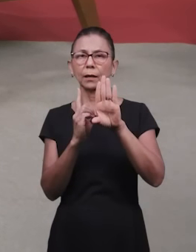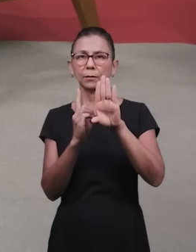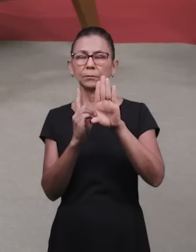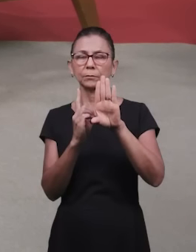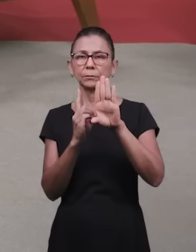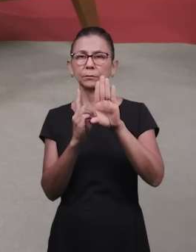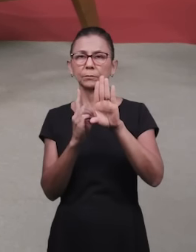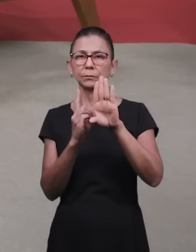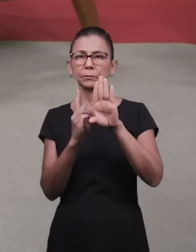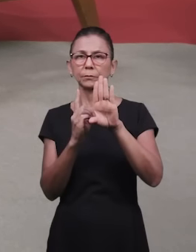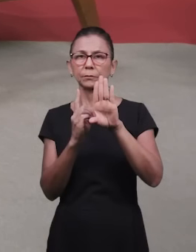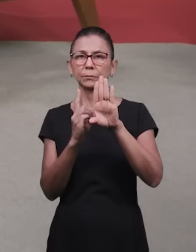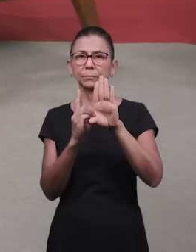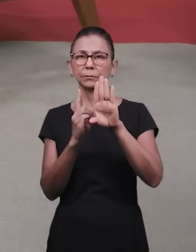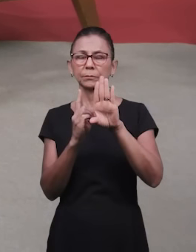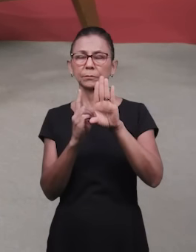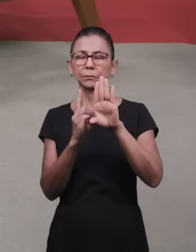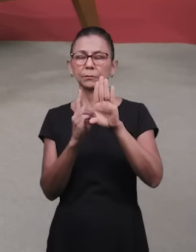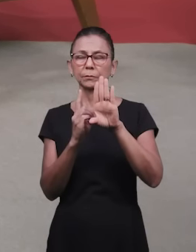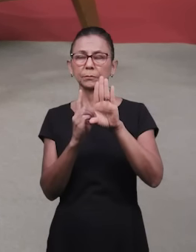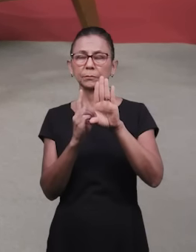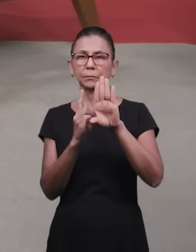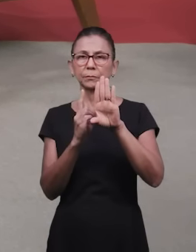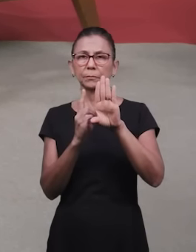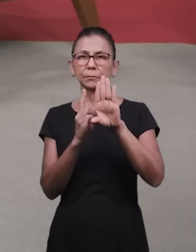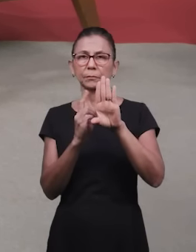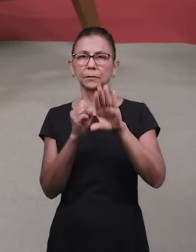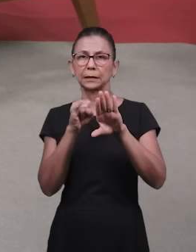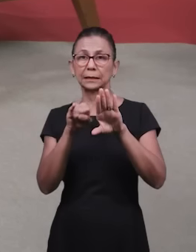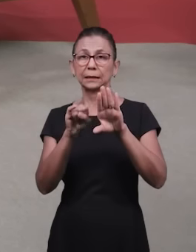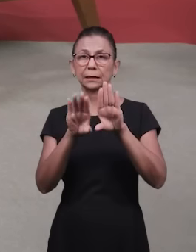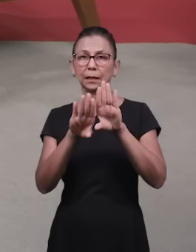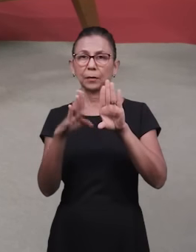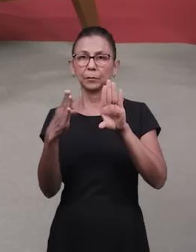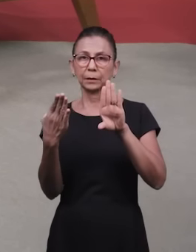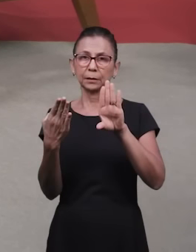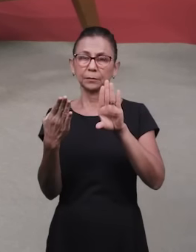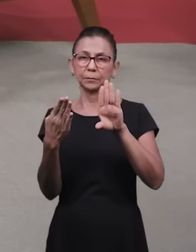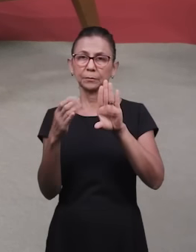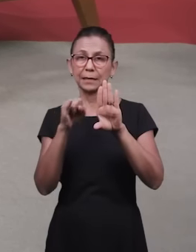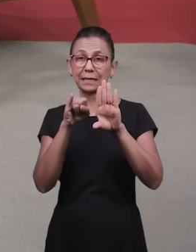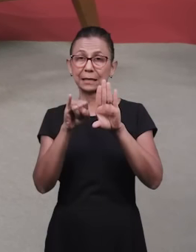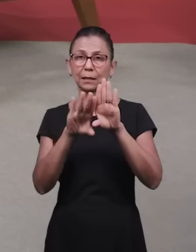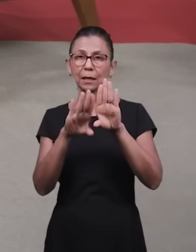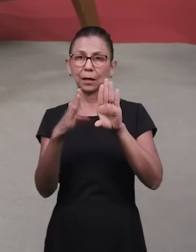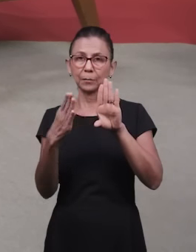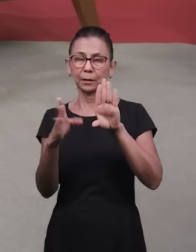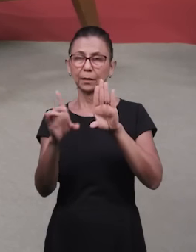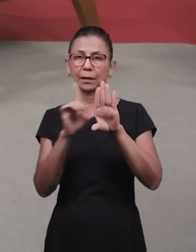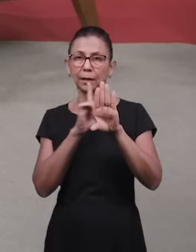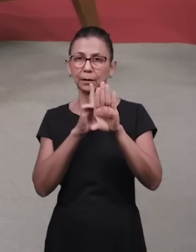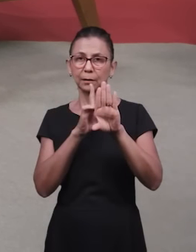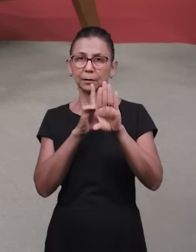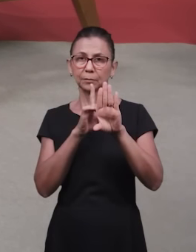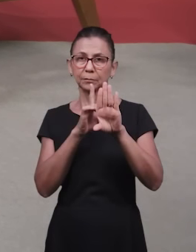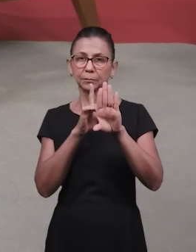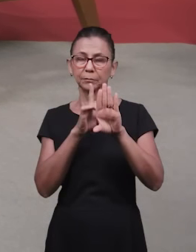fazer parte da vida. É condicional, né, Mário? Exatamente, é condicional. É livre-arbítrio. É cear aí, porque o Espírito, quando